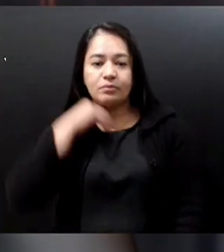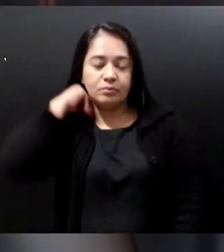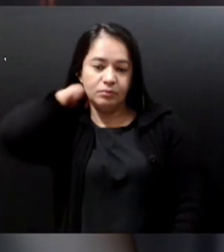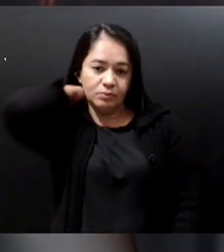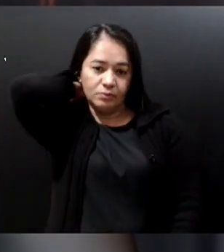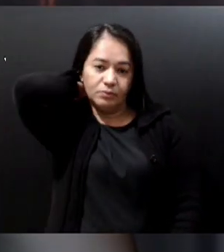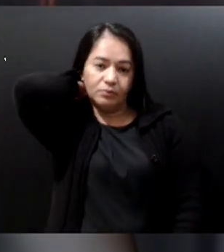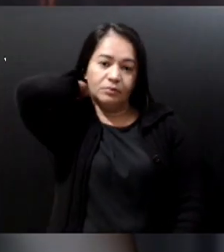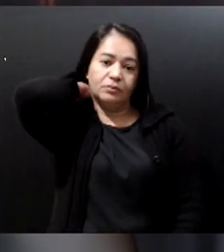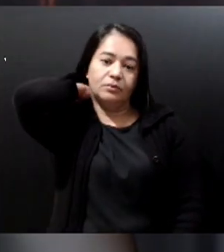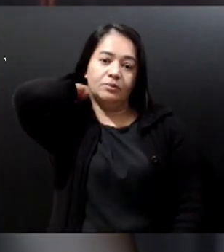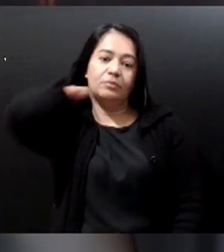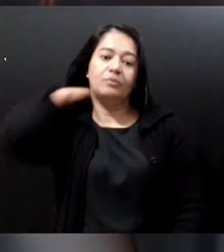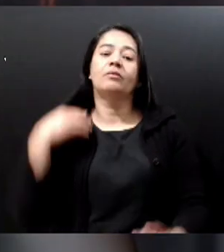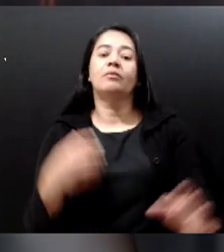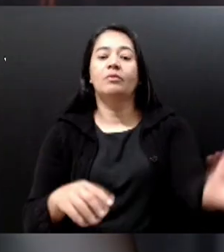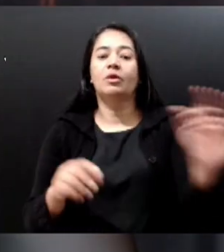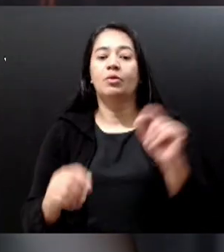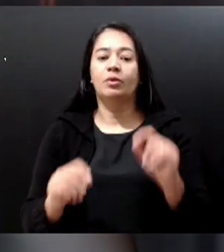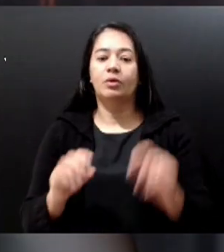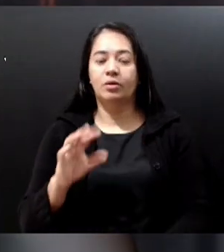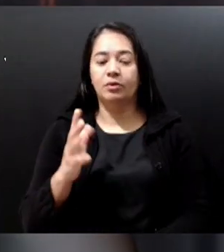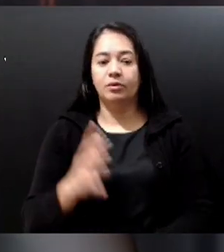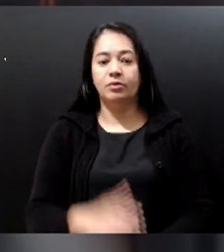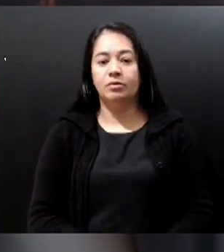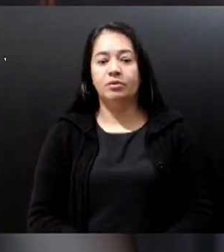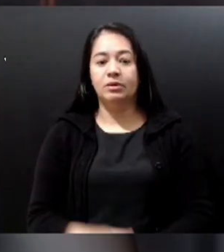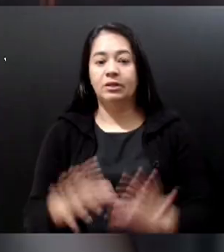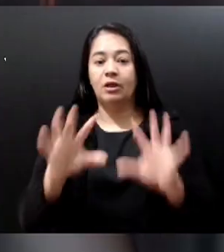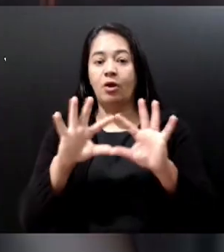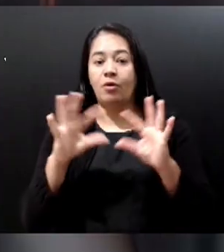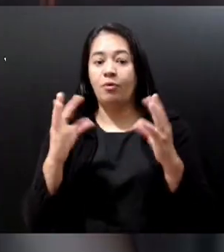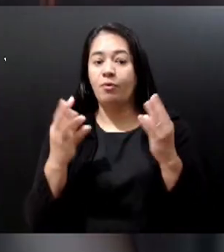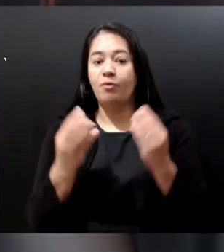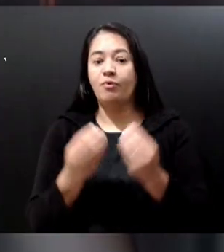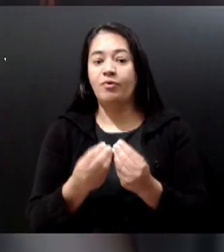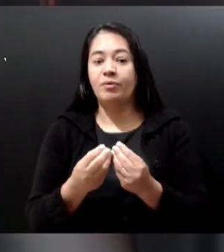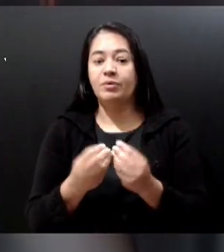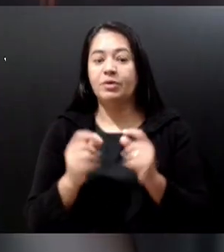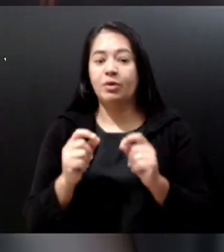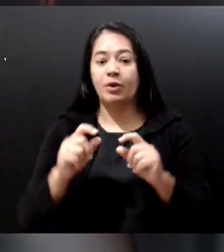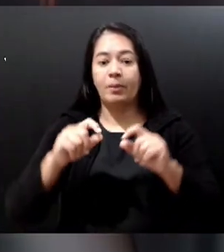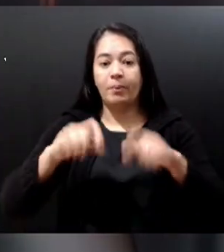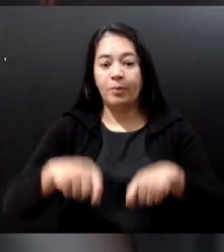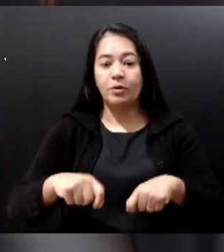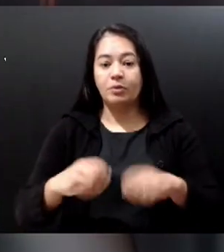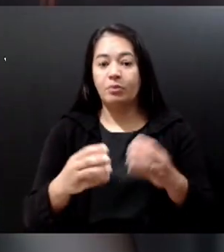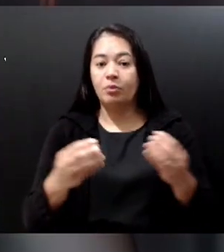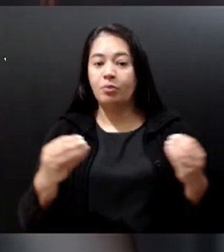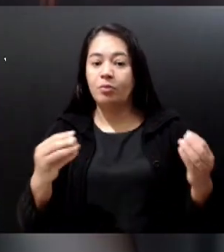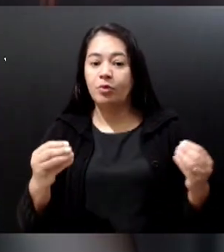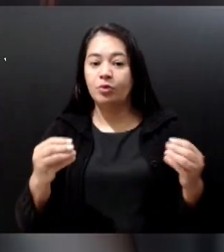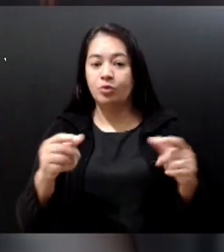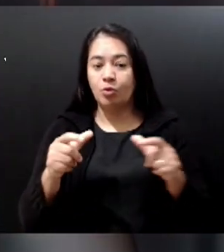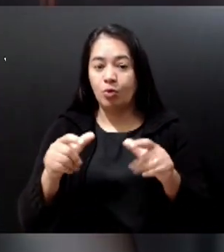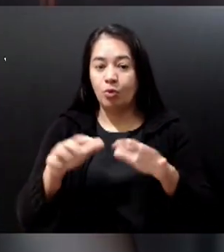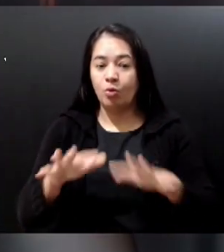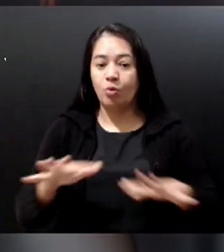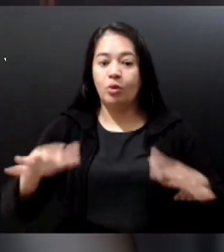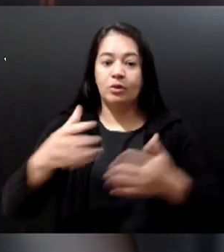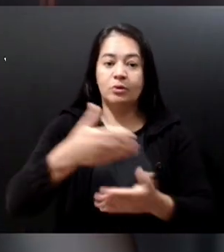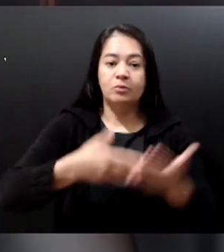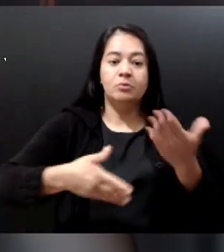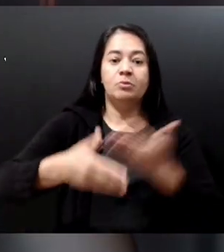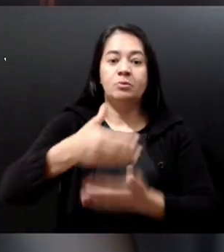são famílias que elas possibilitam muito um espaço de troca, de diálogo. Então isso minimiza muito